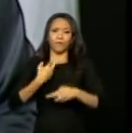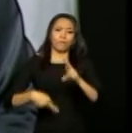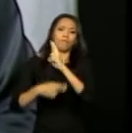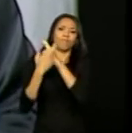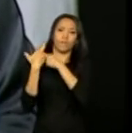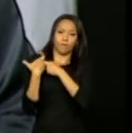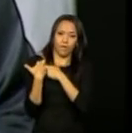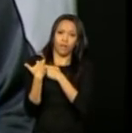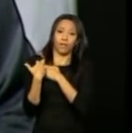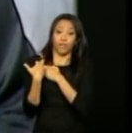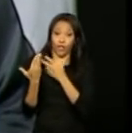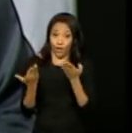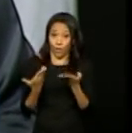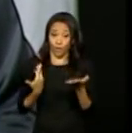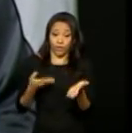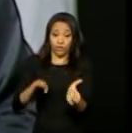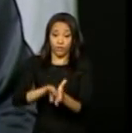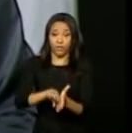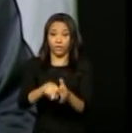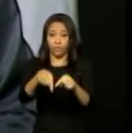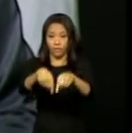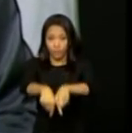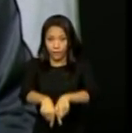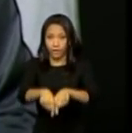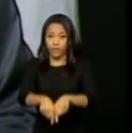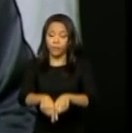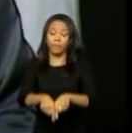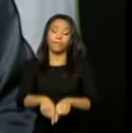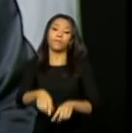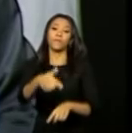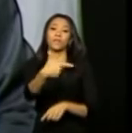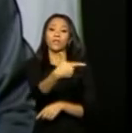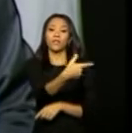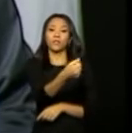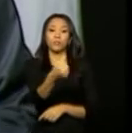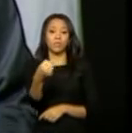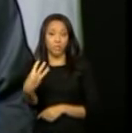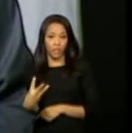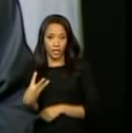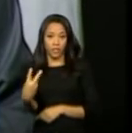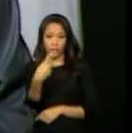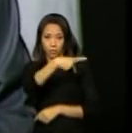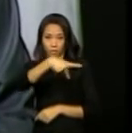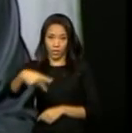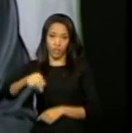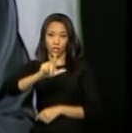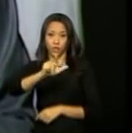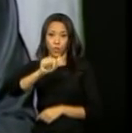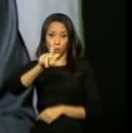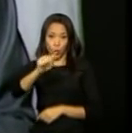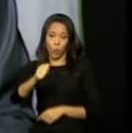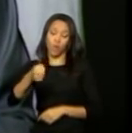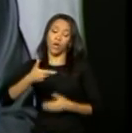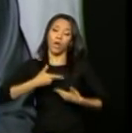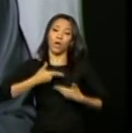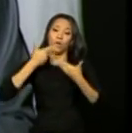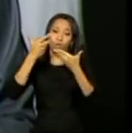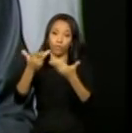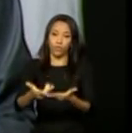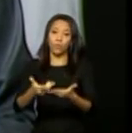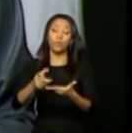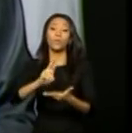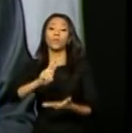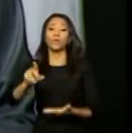que chego para esse reencontro. Em 2003, o presidente Lula convidou Gilberto Gil para um reencontro